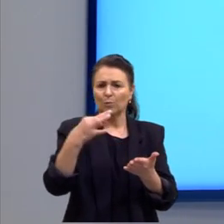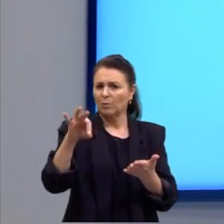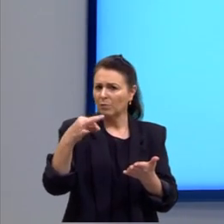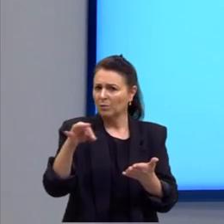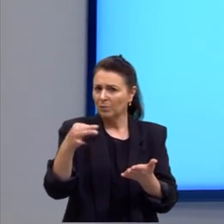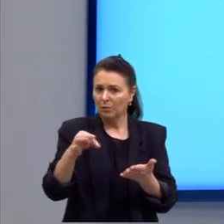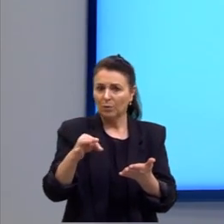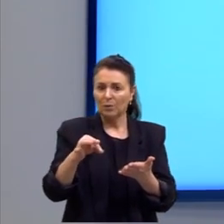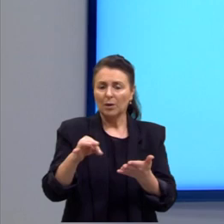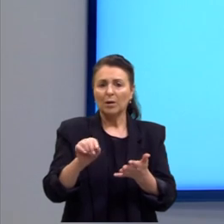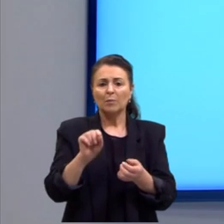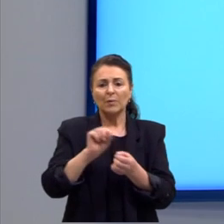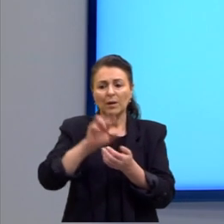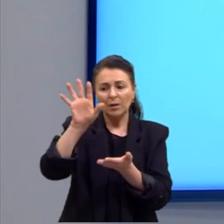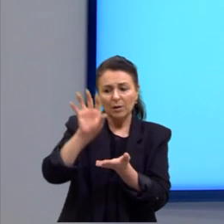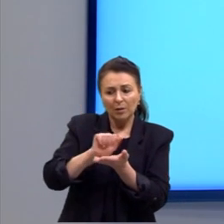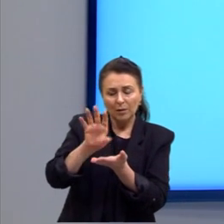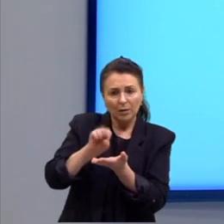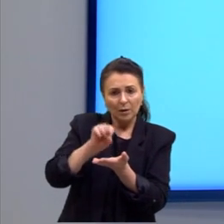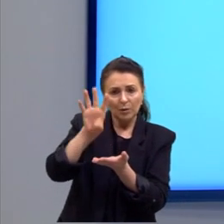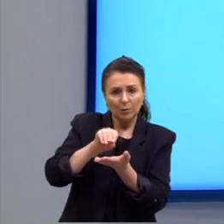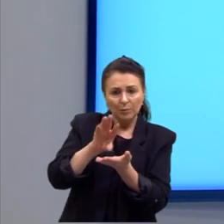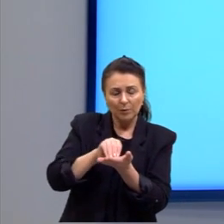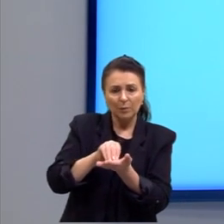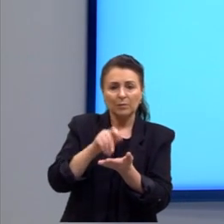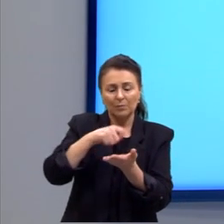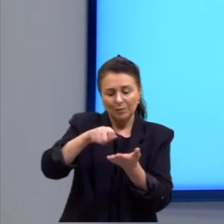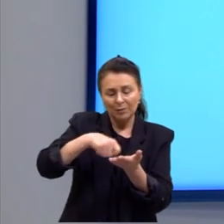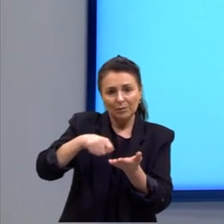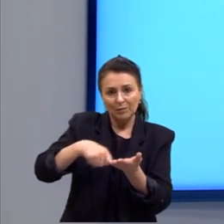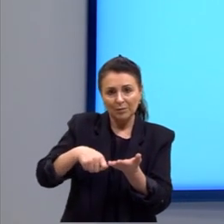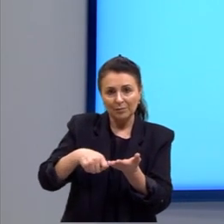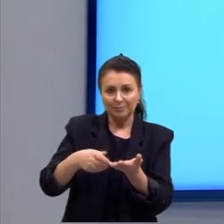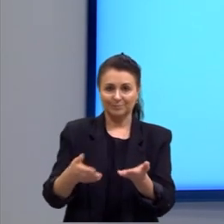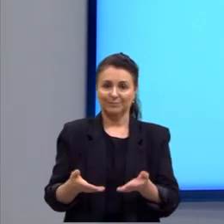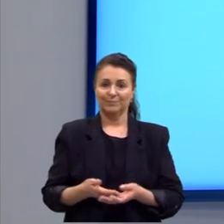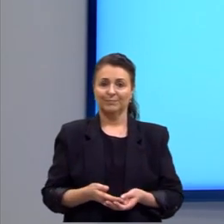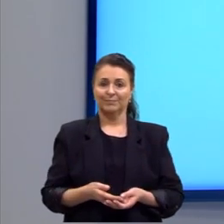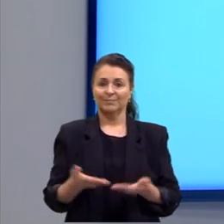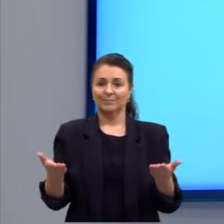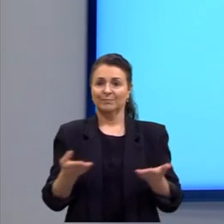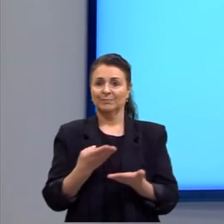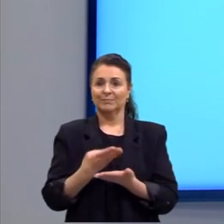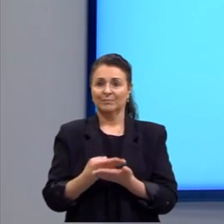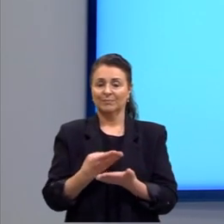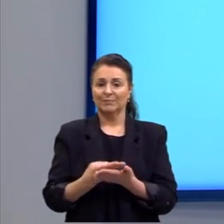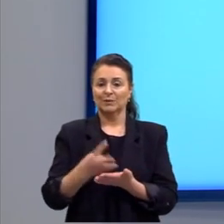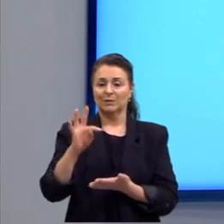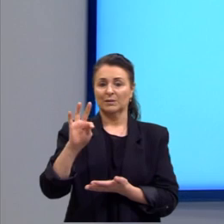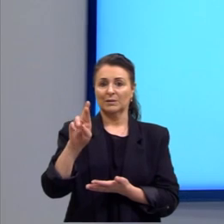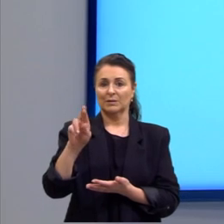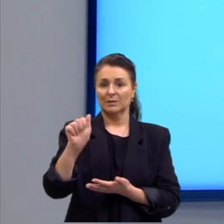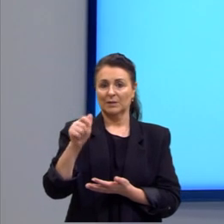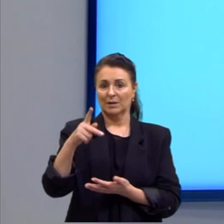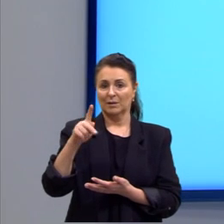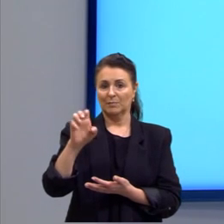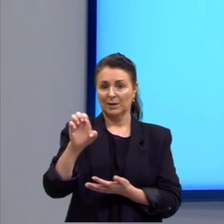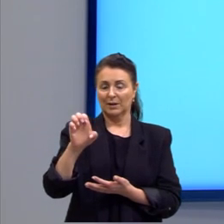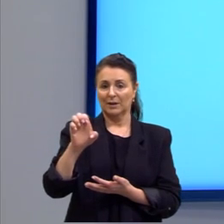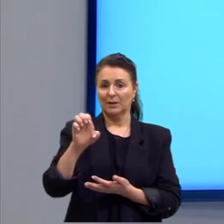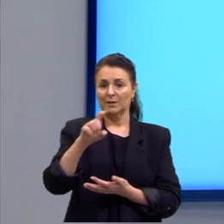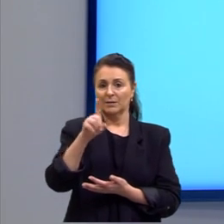destacando essas informações todas tá e agora nós vamos estudar então os trapézios tá